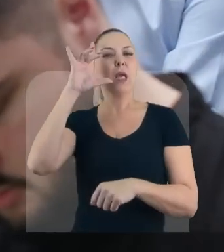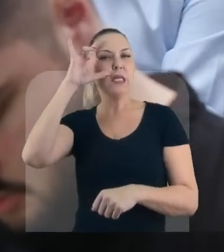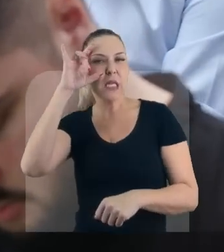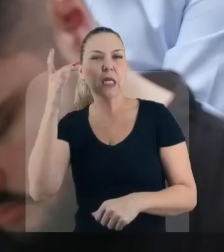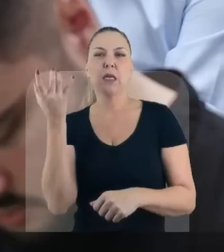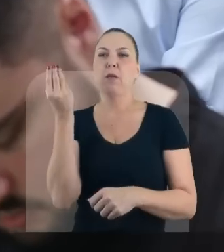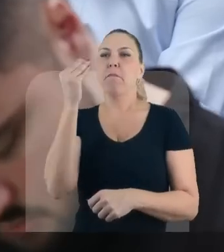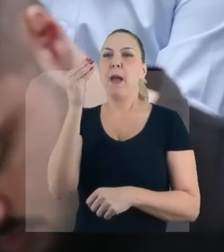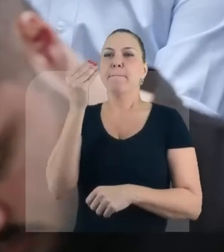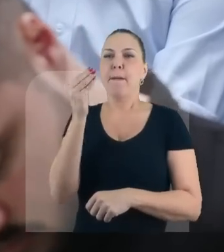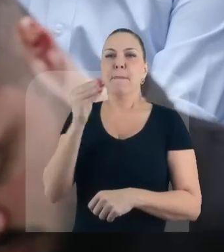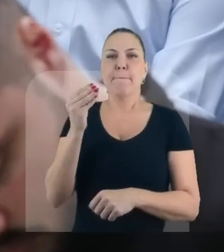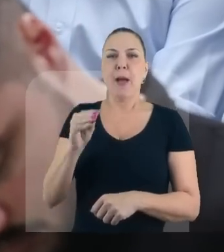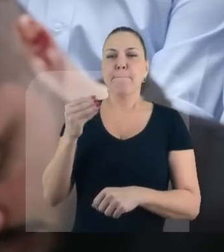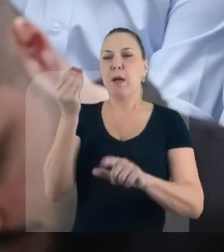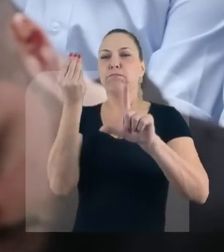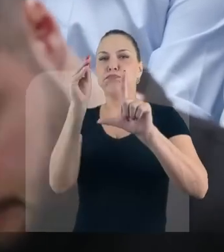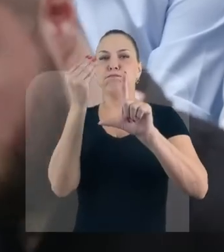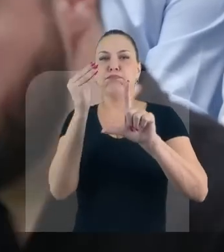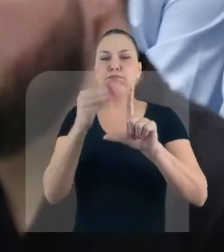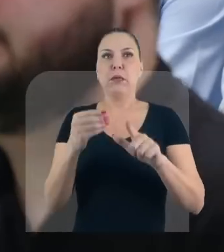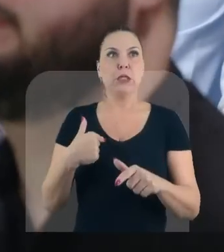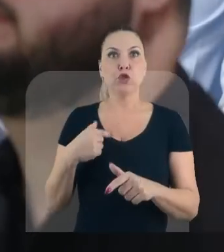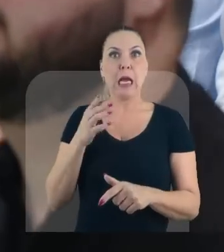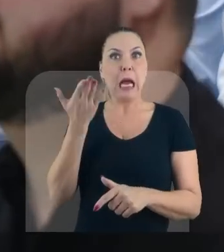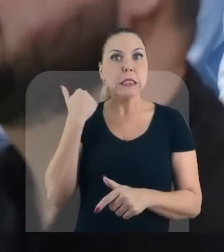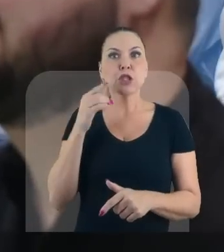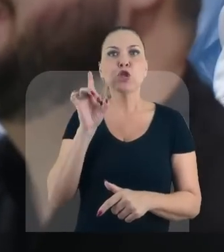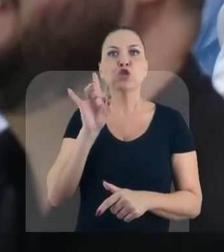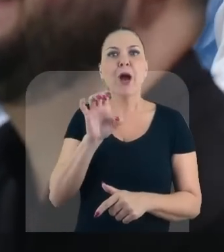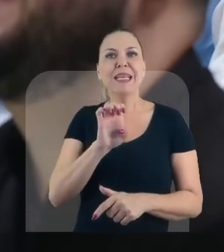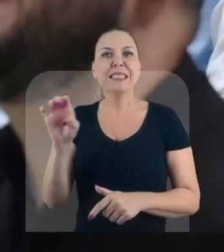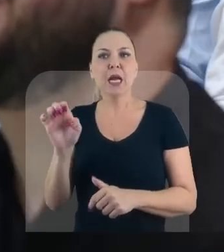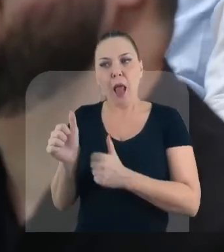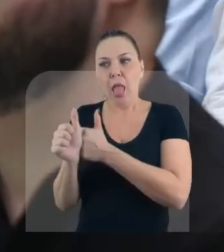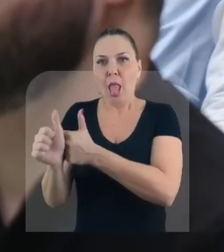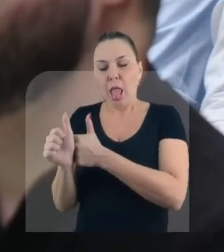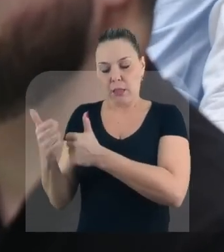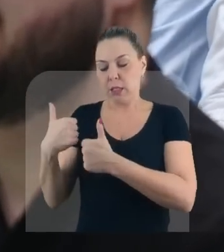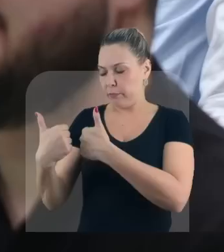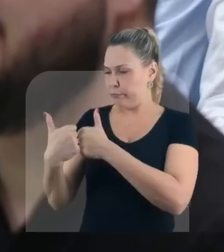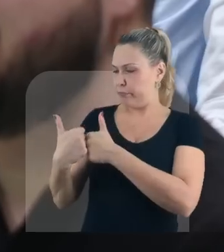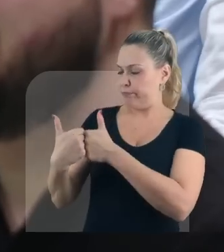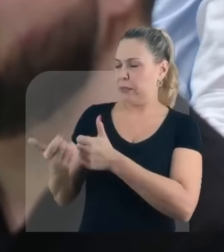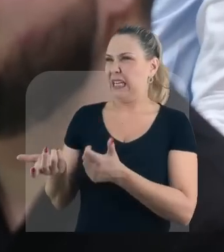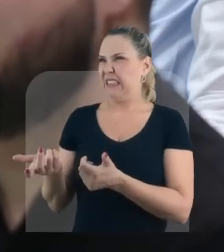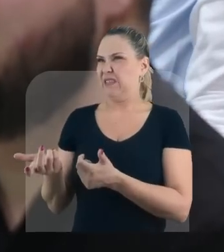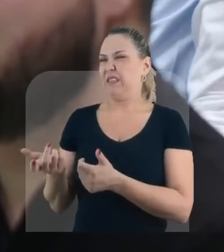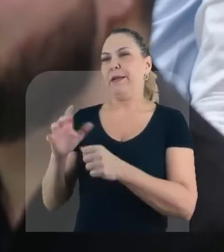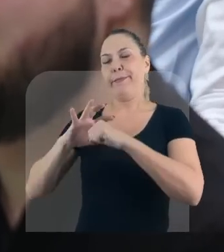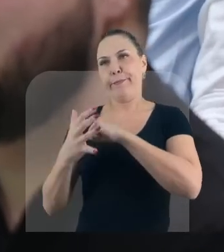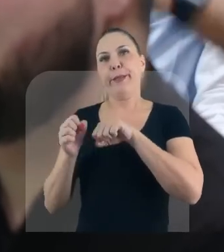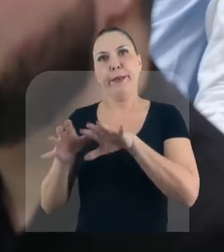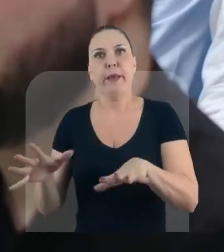na pandemia. Aí, velho, era só seguidor, assim, esquerdista que me seguia, né? Só que eu vi o pessoal falando muito de pandemia, de política. Eu falei, pô,